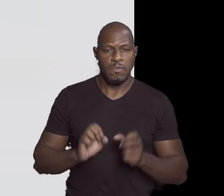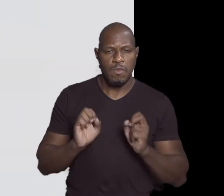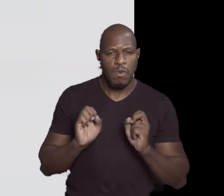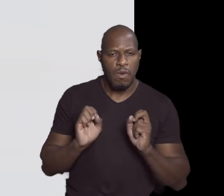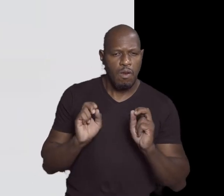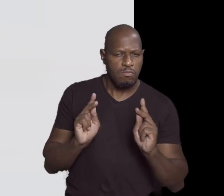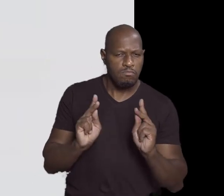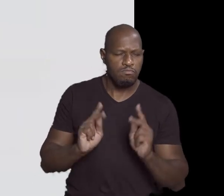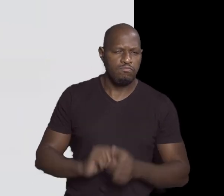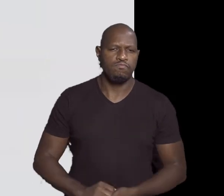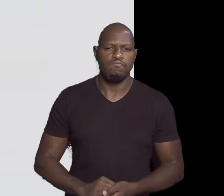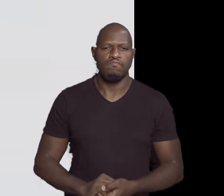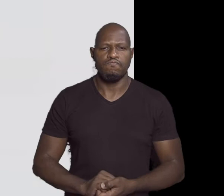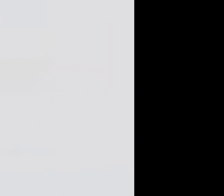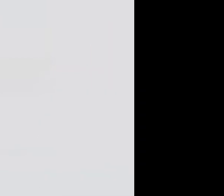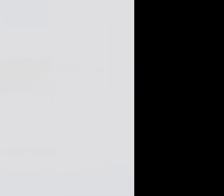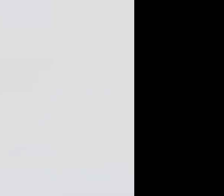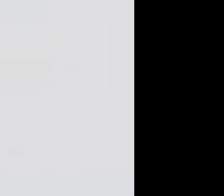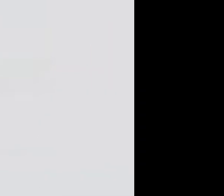Ok.